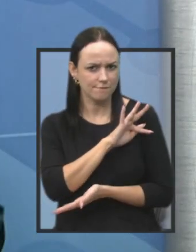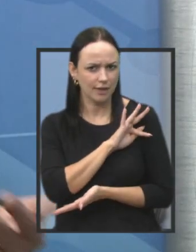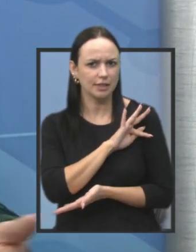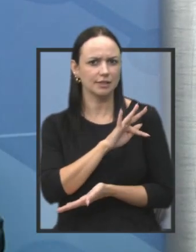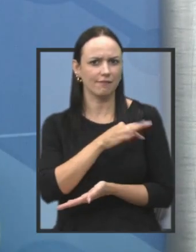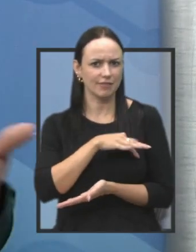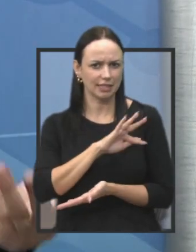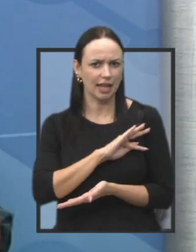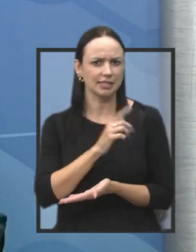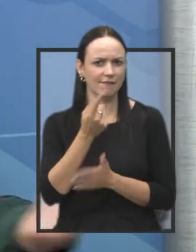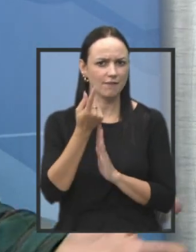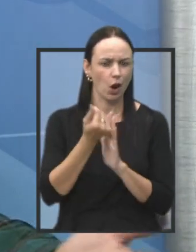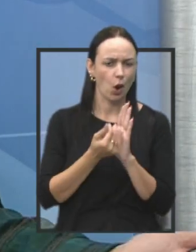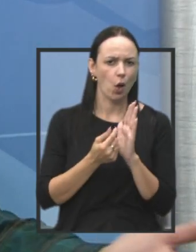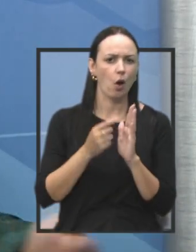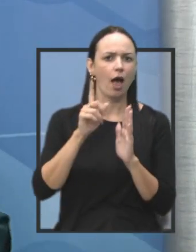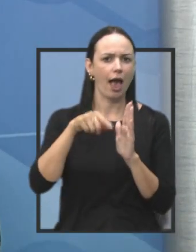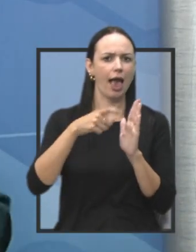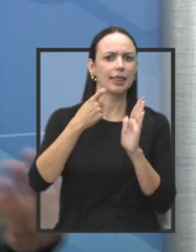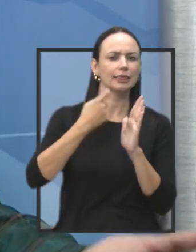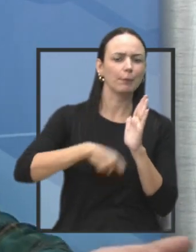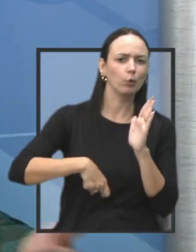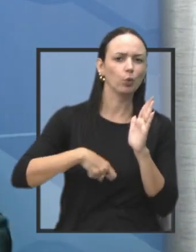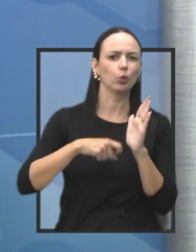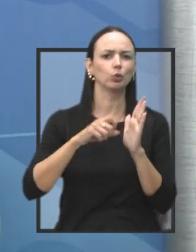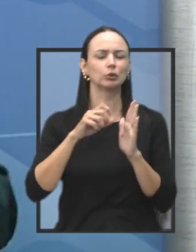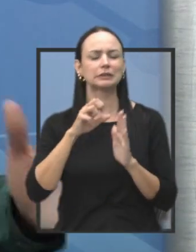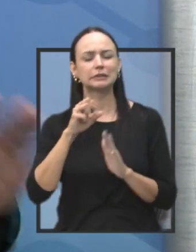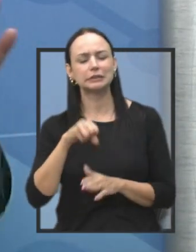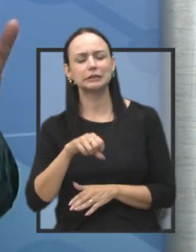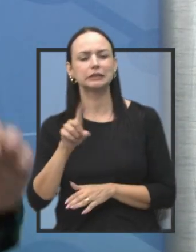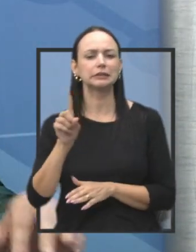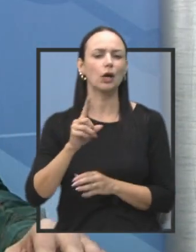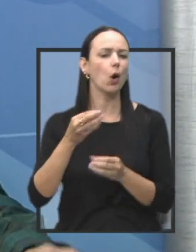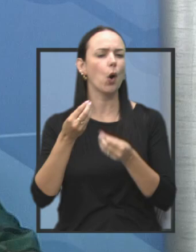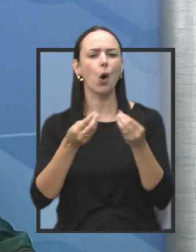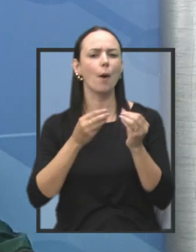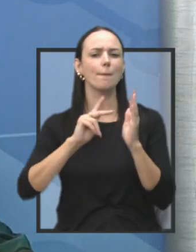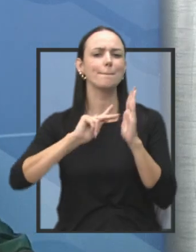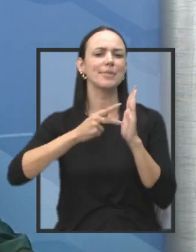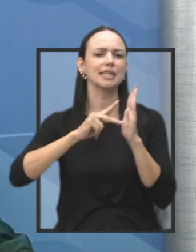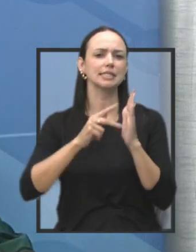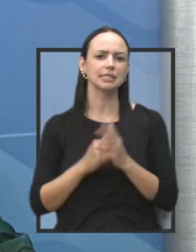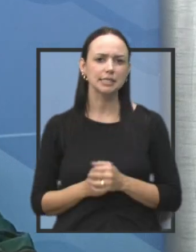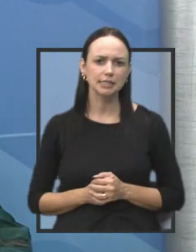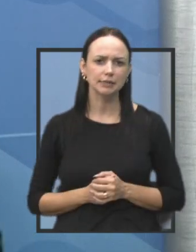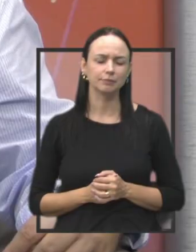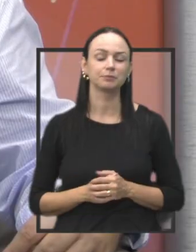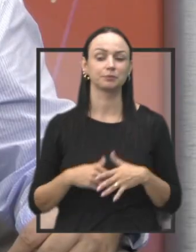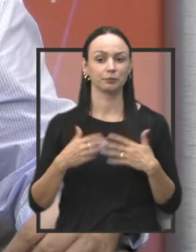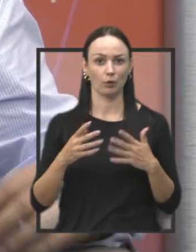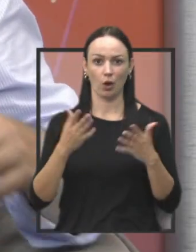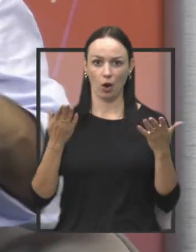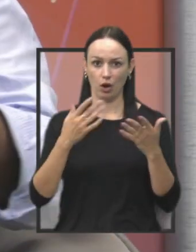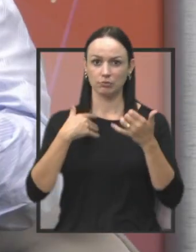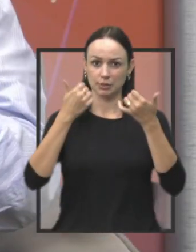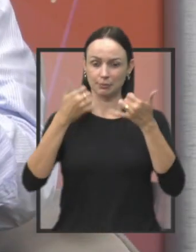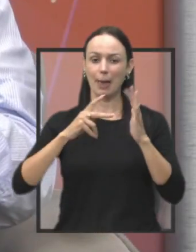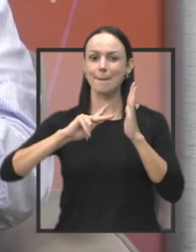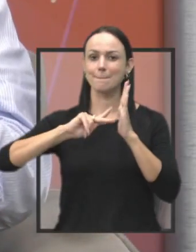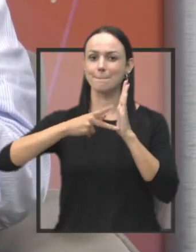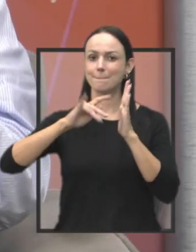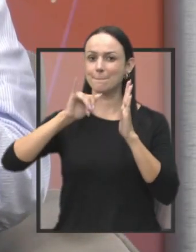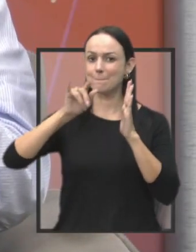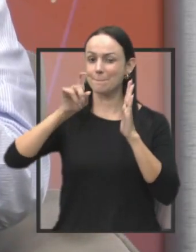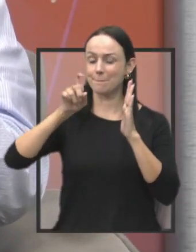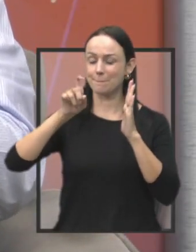esse valor? Como é que vai ser? Vai ser tributado ou não vai? Como que é essa questão do PIX? Explica pra gente. A questão PIX, a